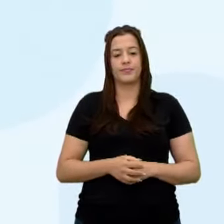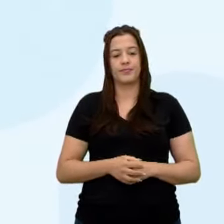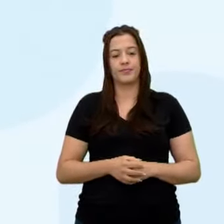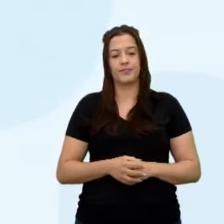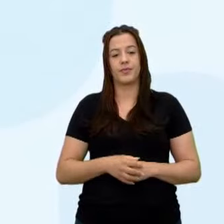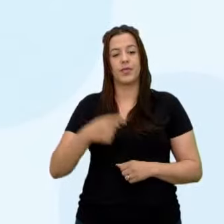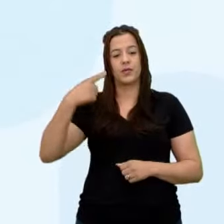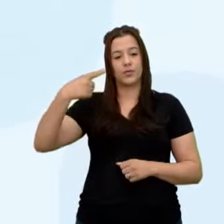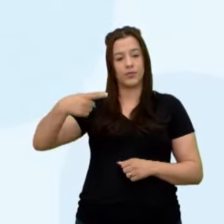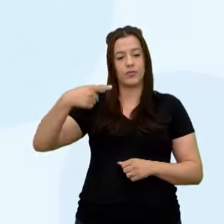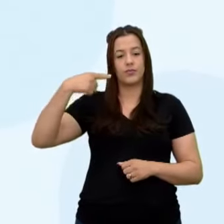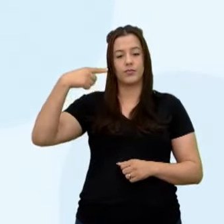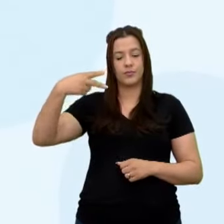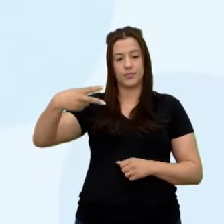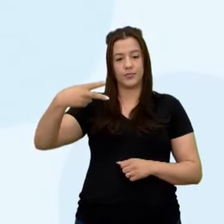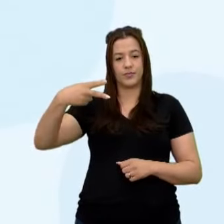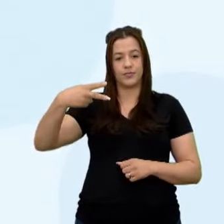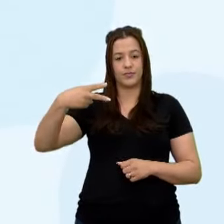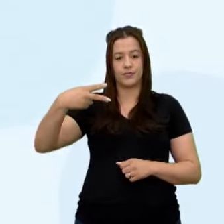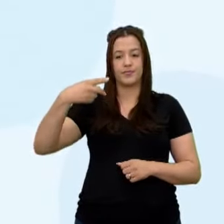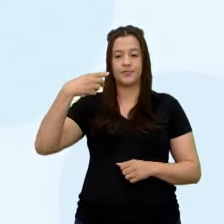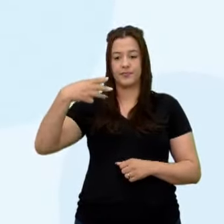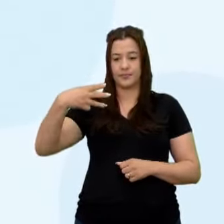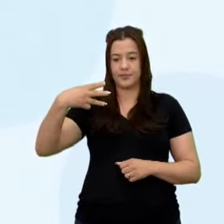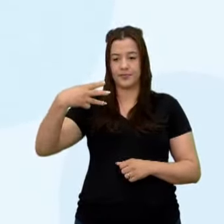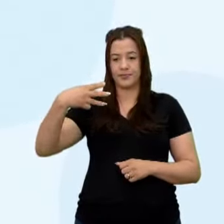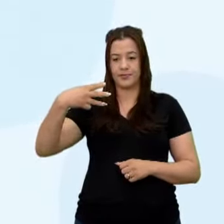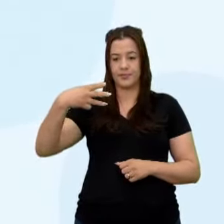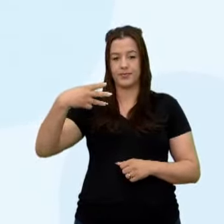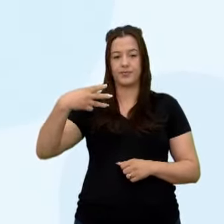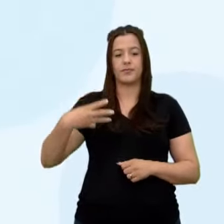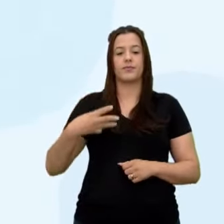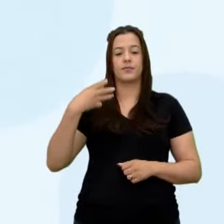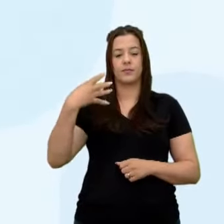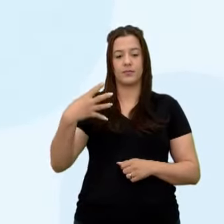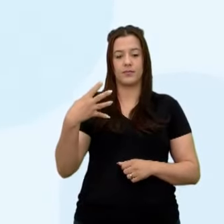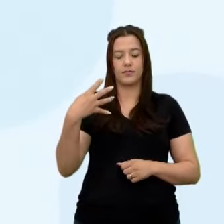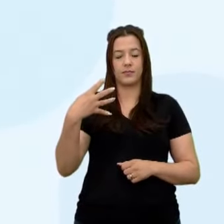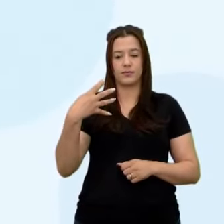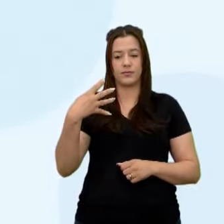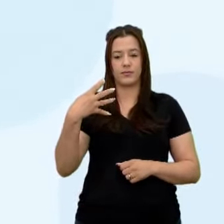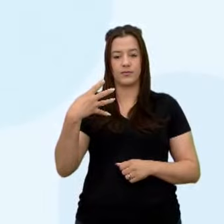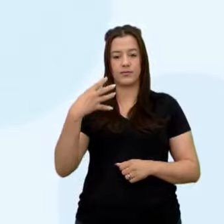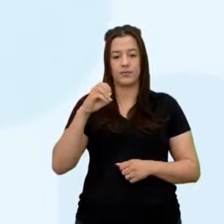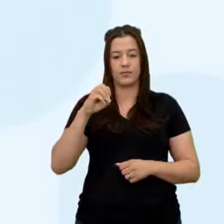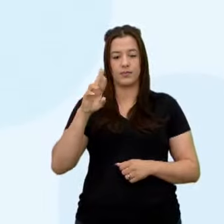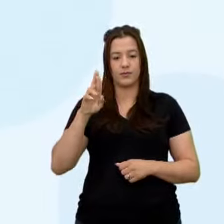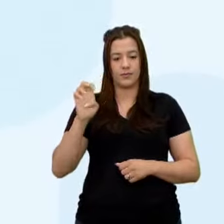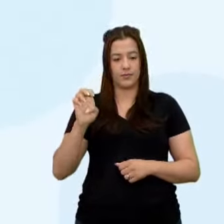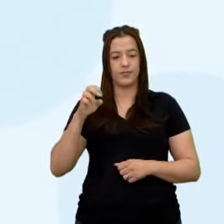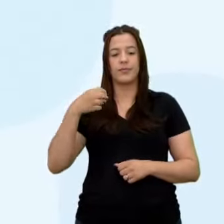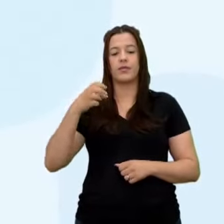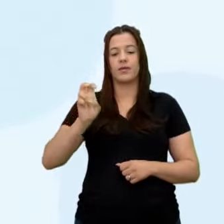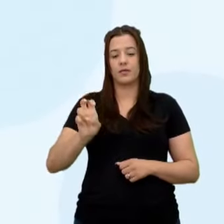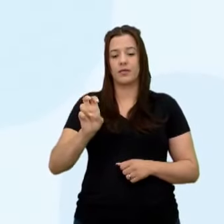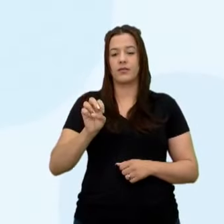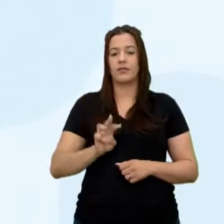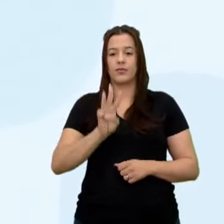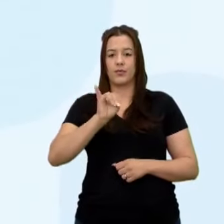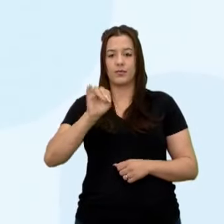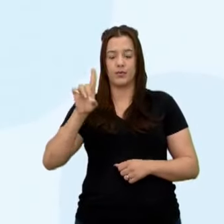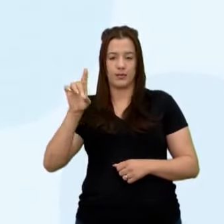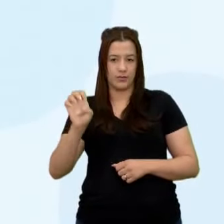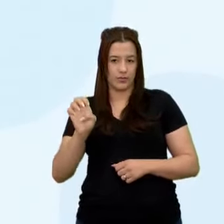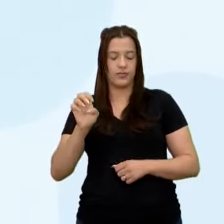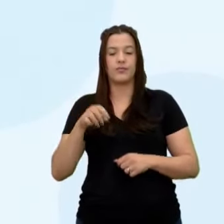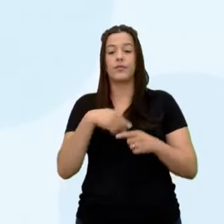Number 2, major planet. Number 3, size. Number 4, core. And number 5,